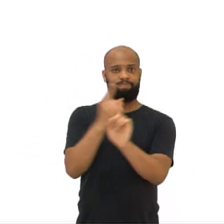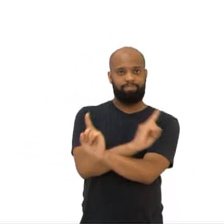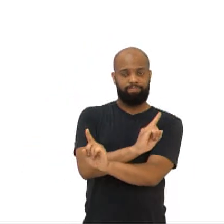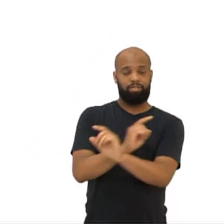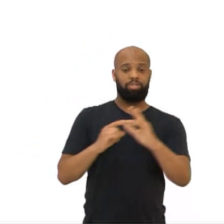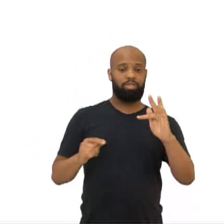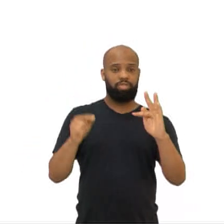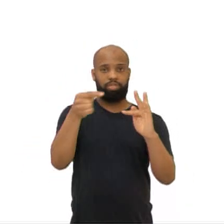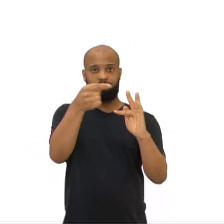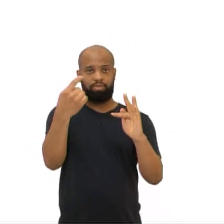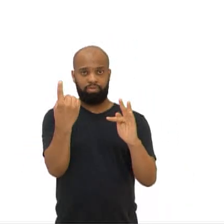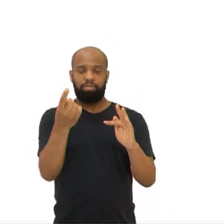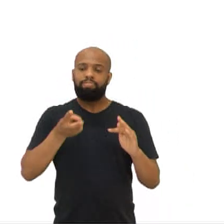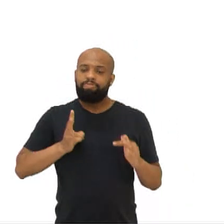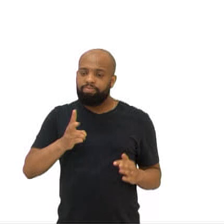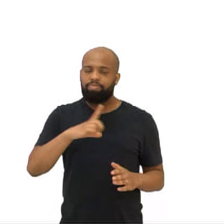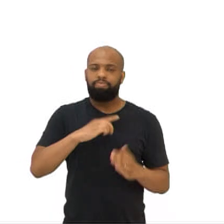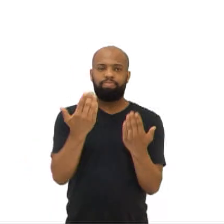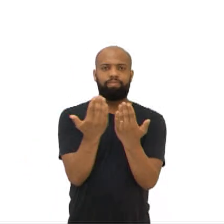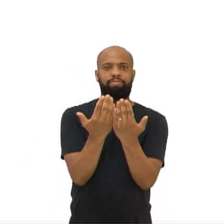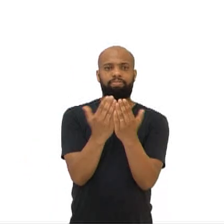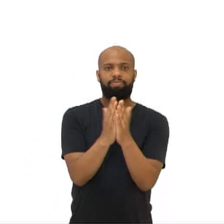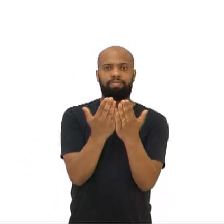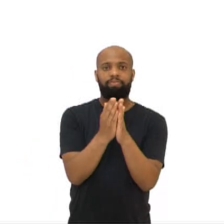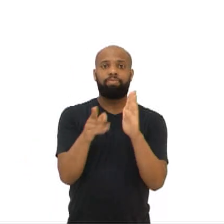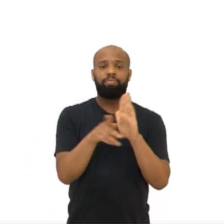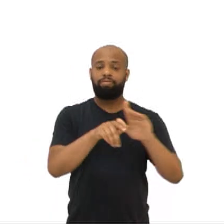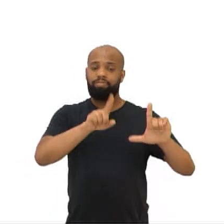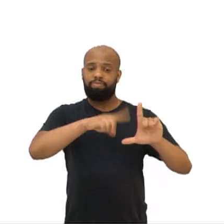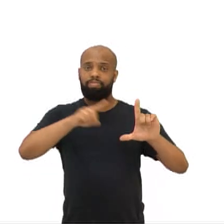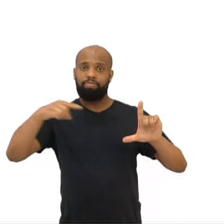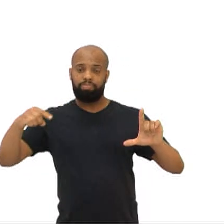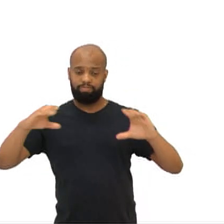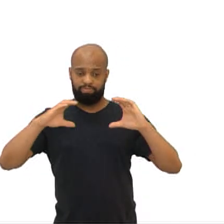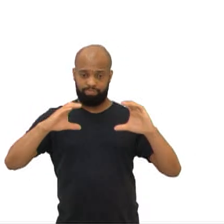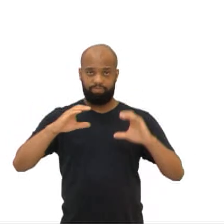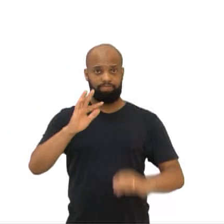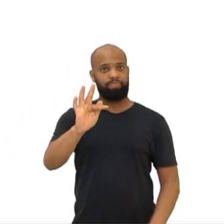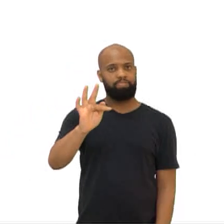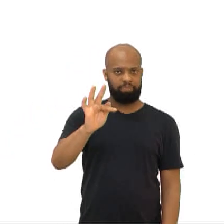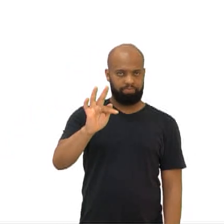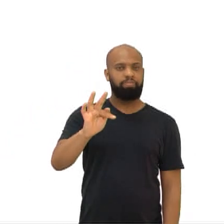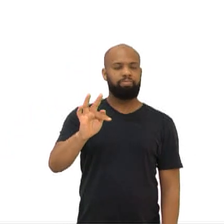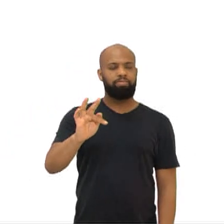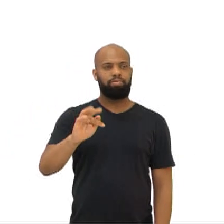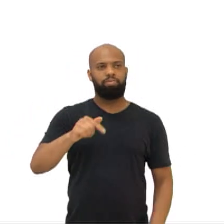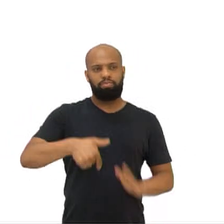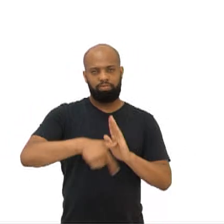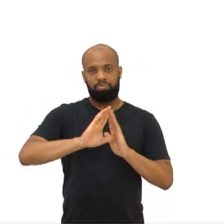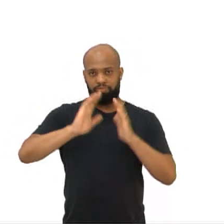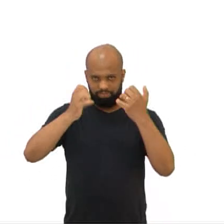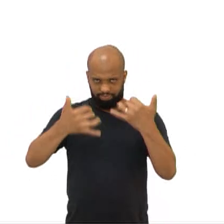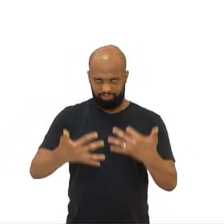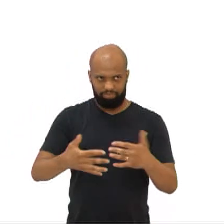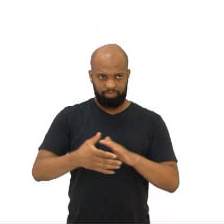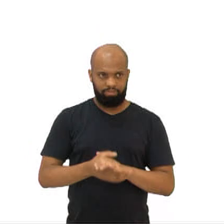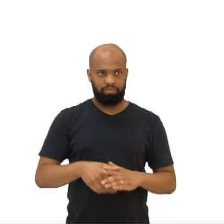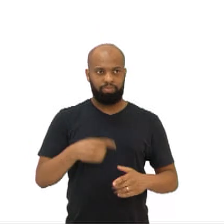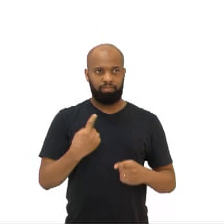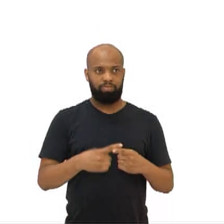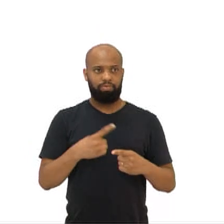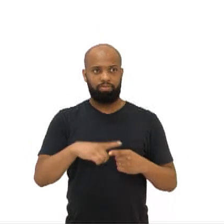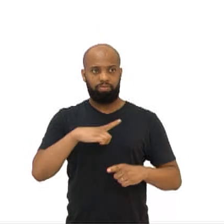será sempre simétrico ao gráfico da função f em relação. Isso que eu estava falando.